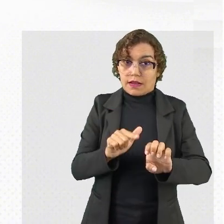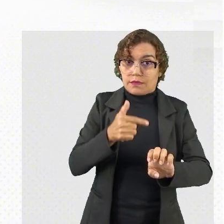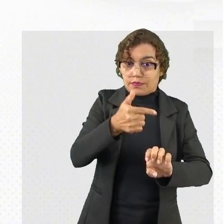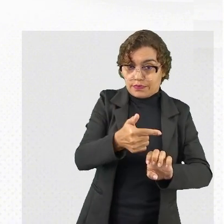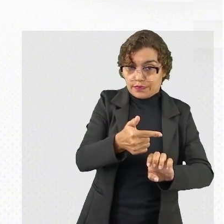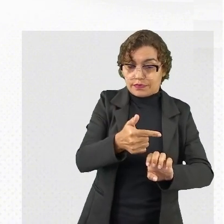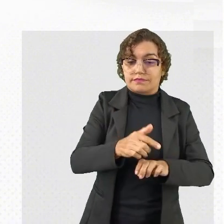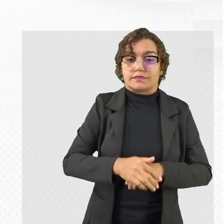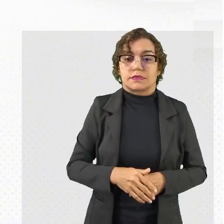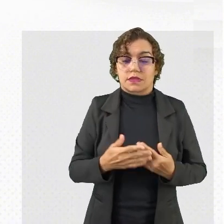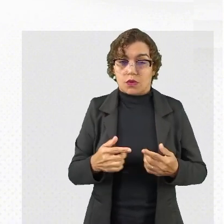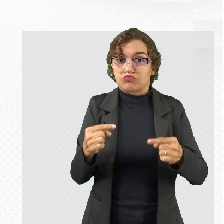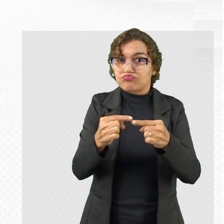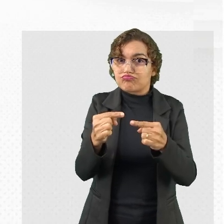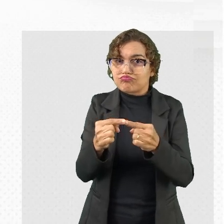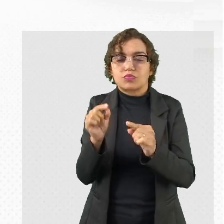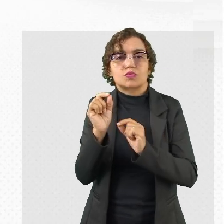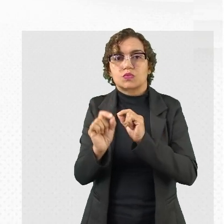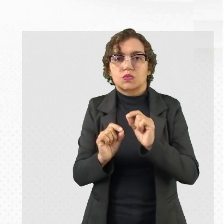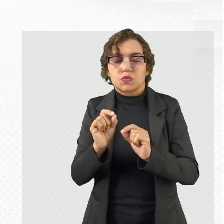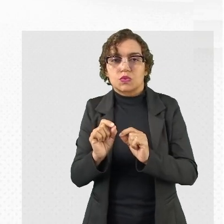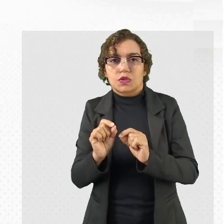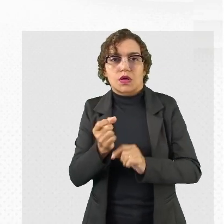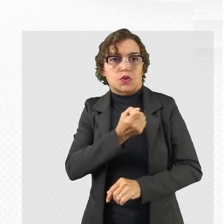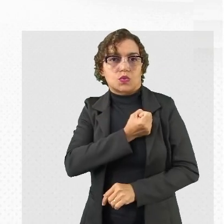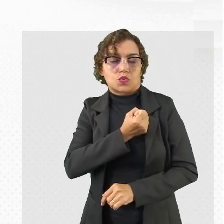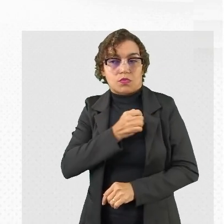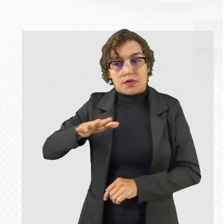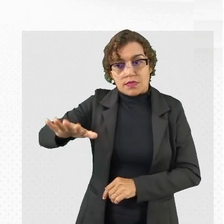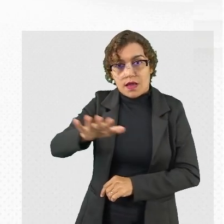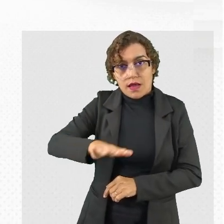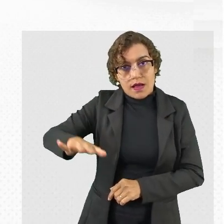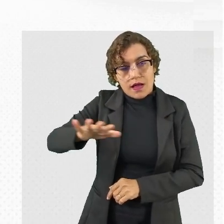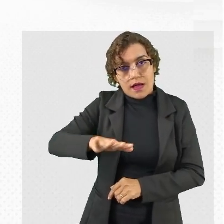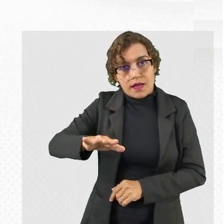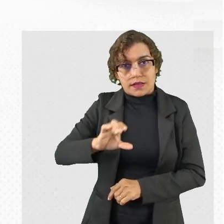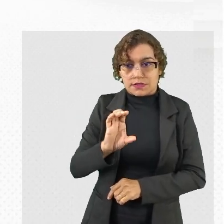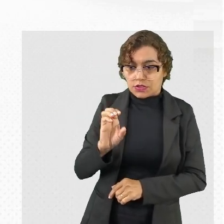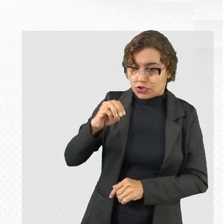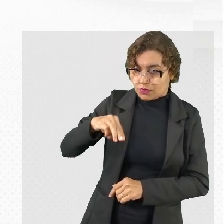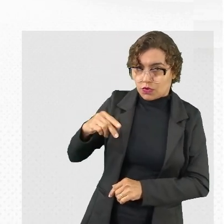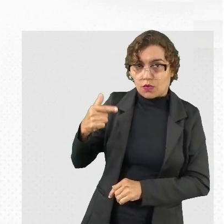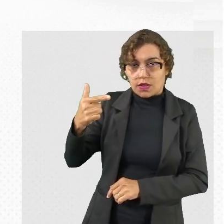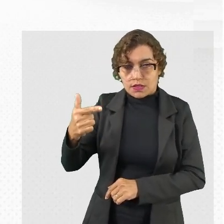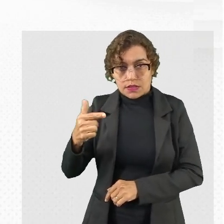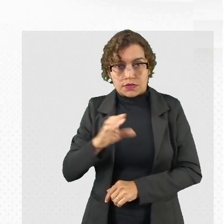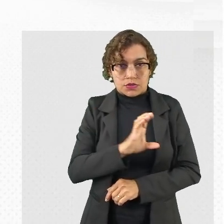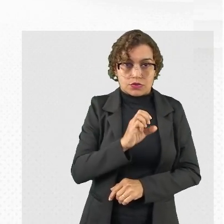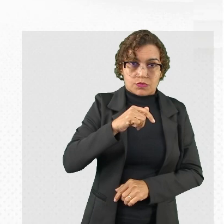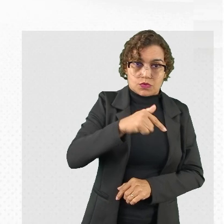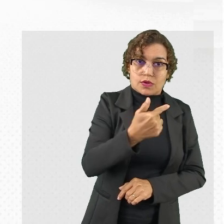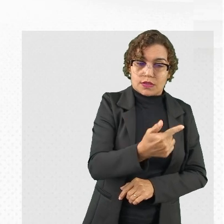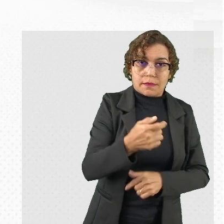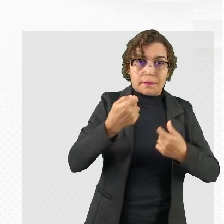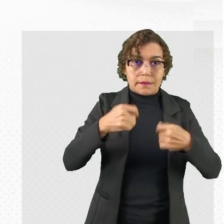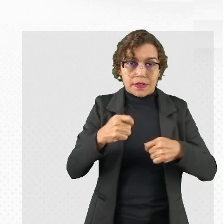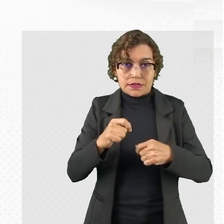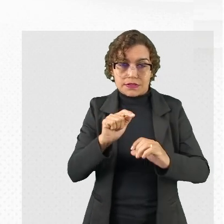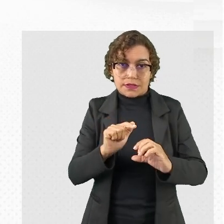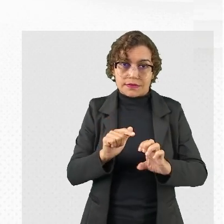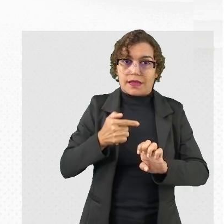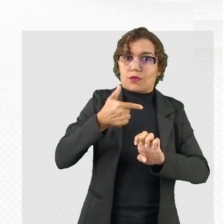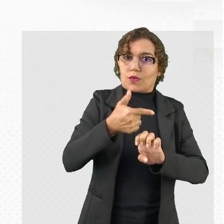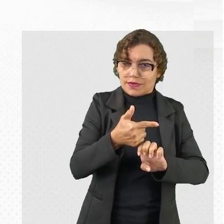centímetro, para combinar com as unidades da área, centímetro quadrado, você precisa elevar ao